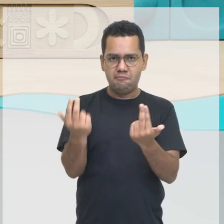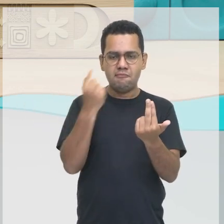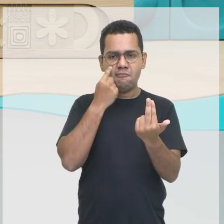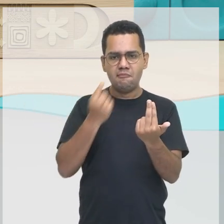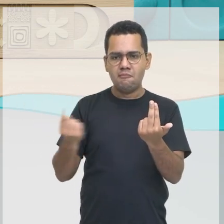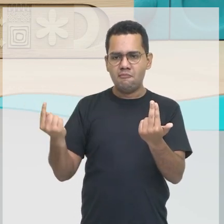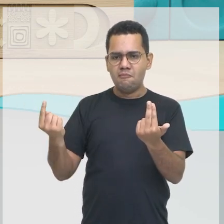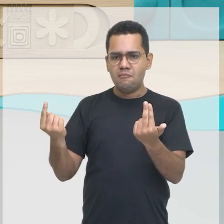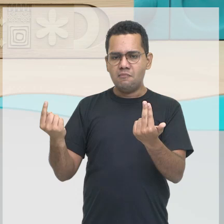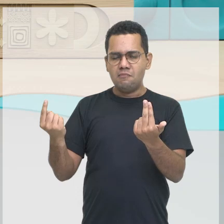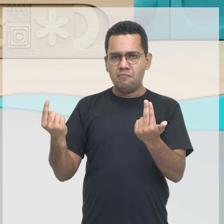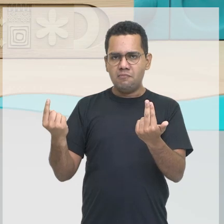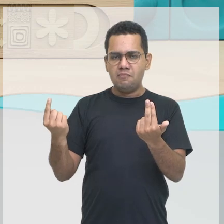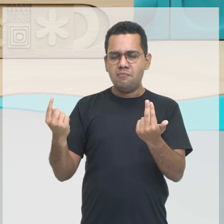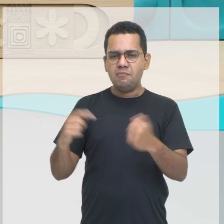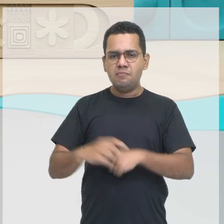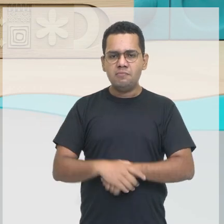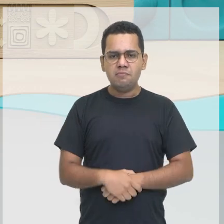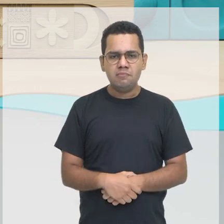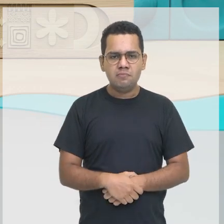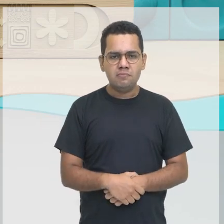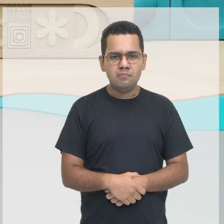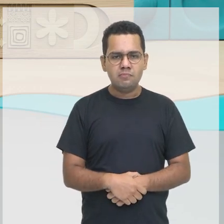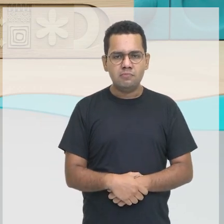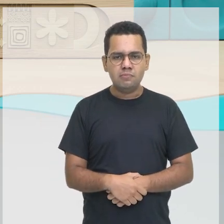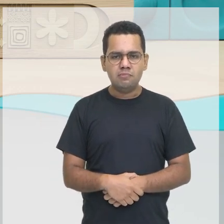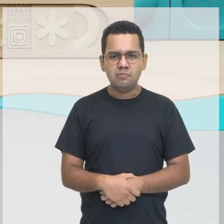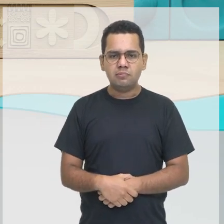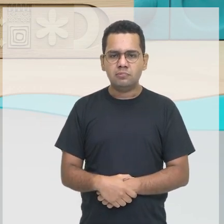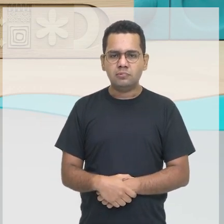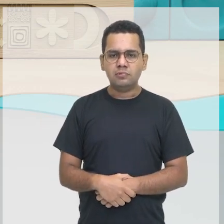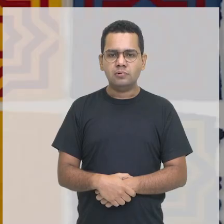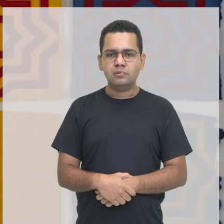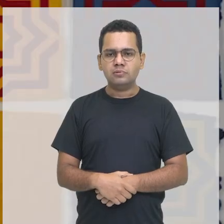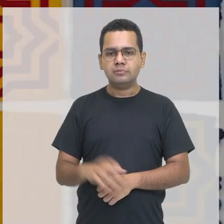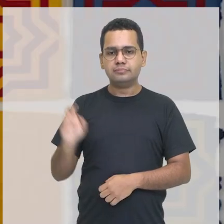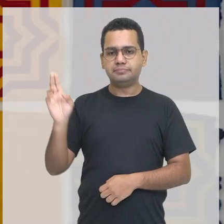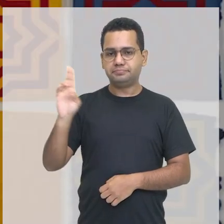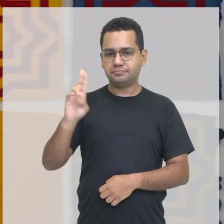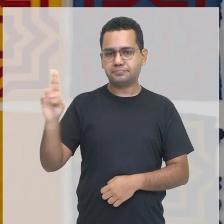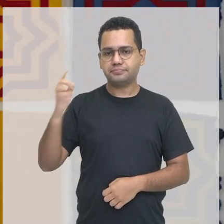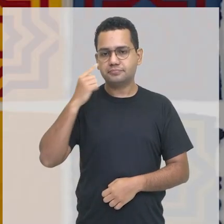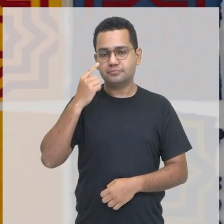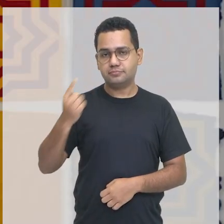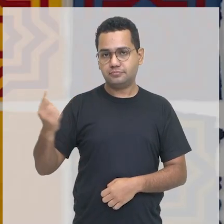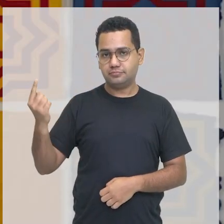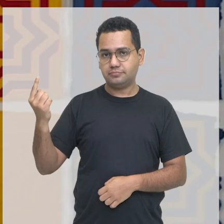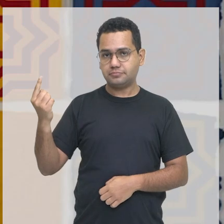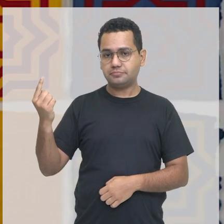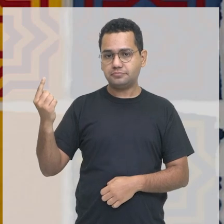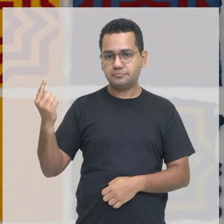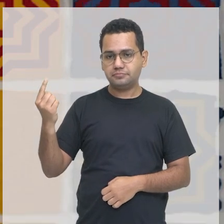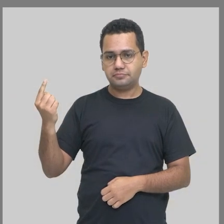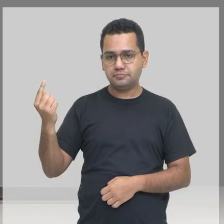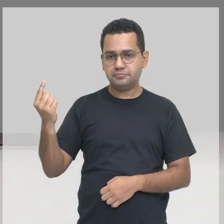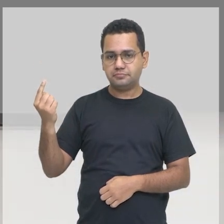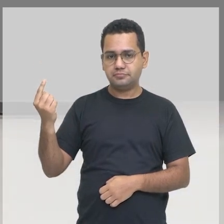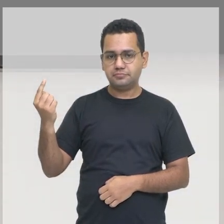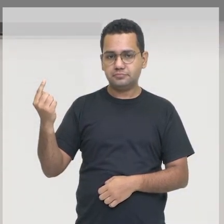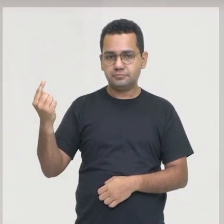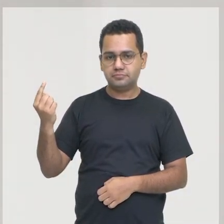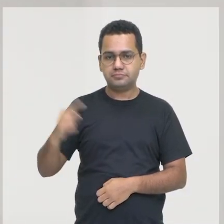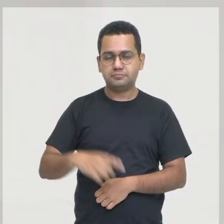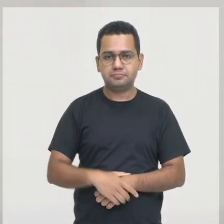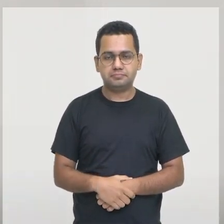vocês podem ver. Então, isso aqui é uma arte de sol suite, le suite, né? E